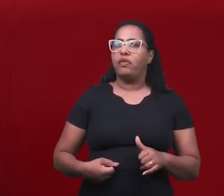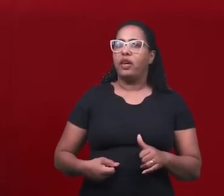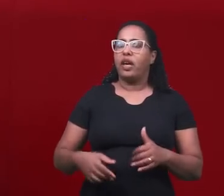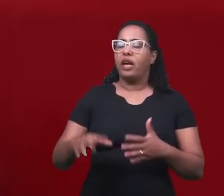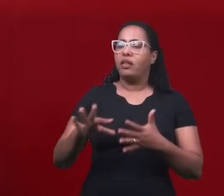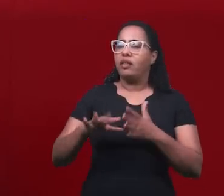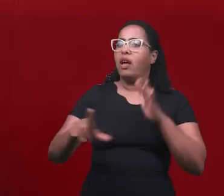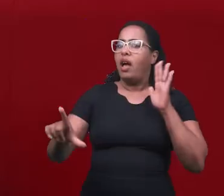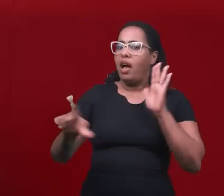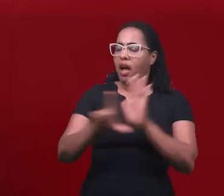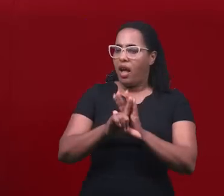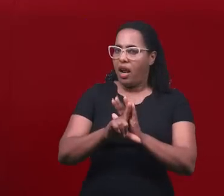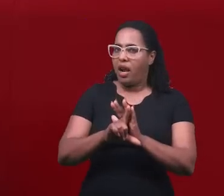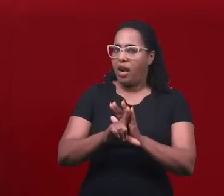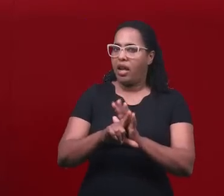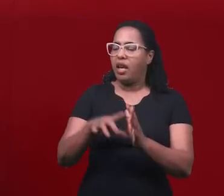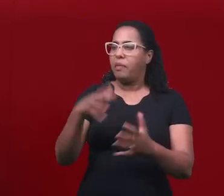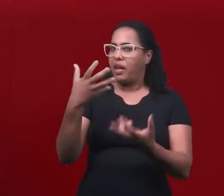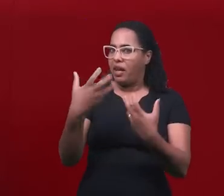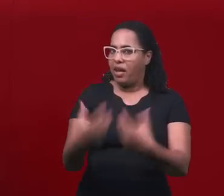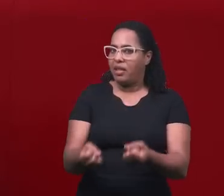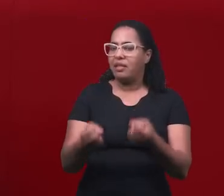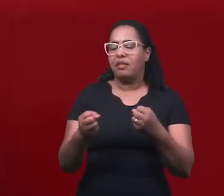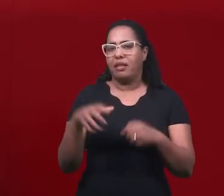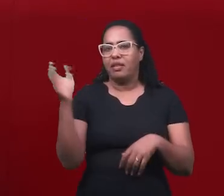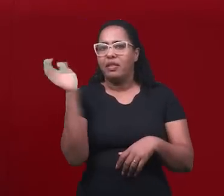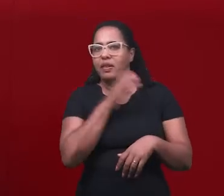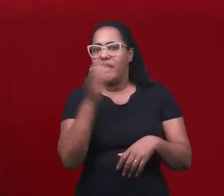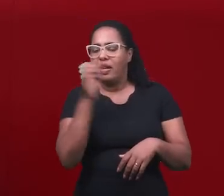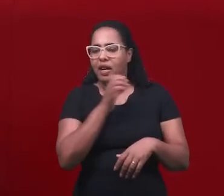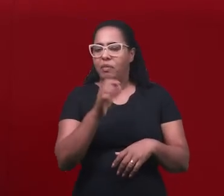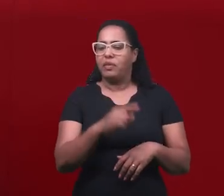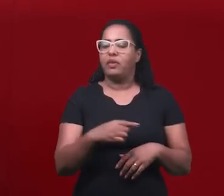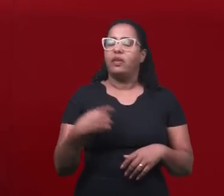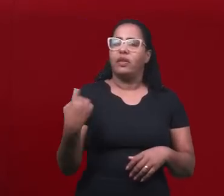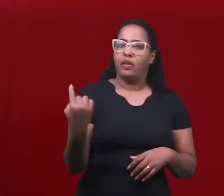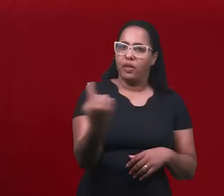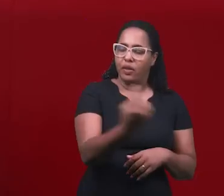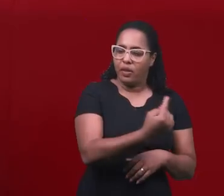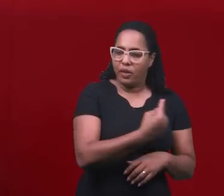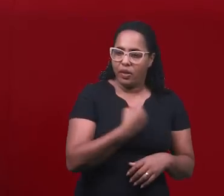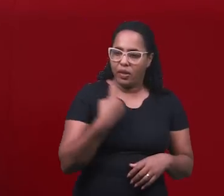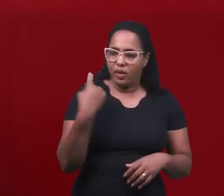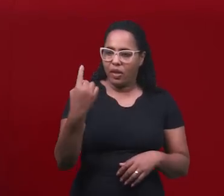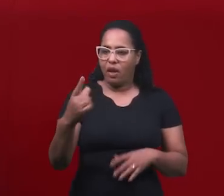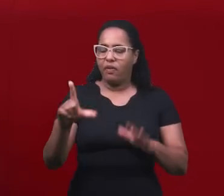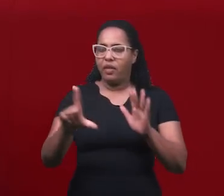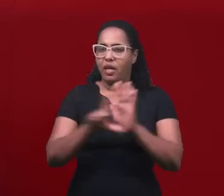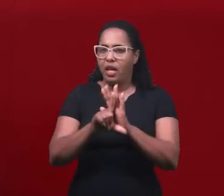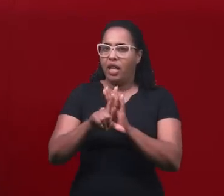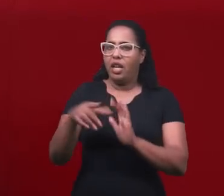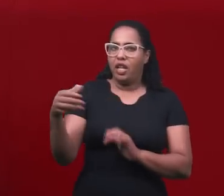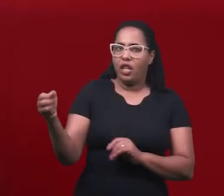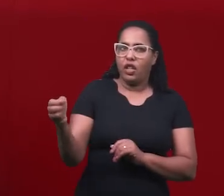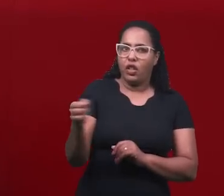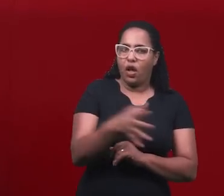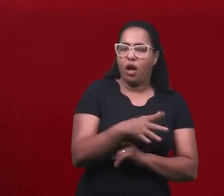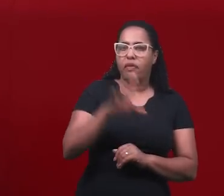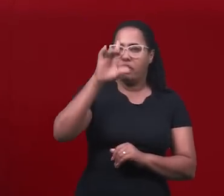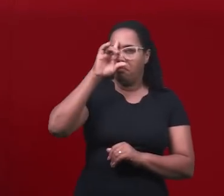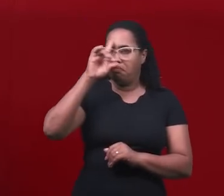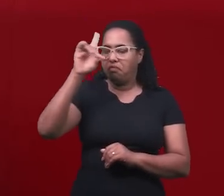uma lei para uma aprovação imediata das residências. E nós ali entramos, né, nessa nova